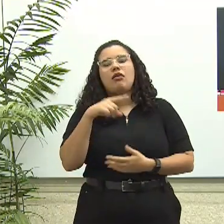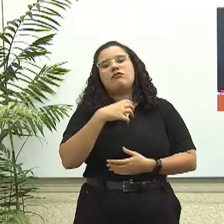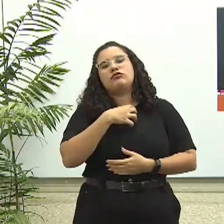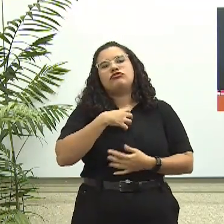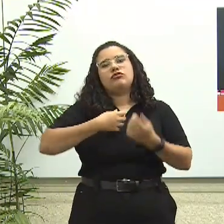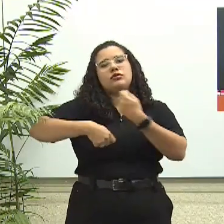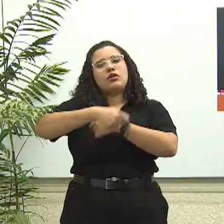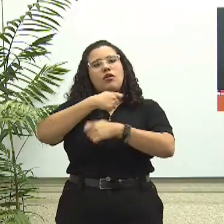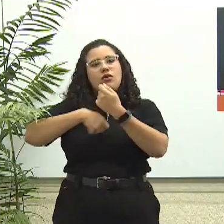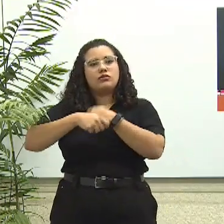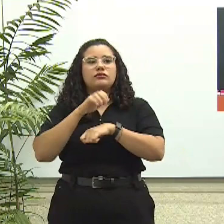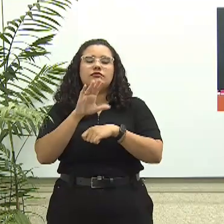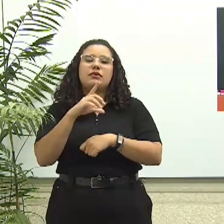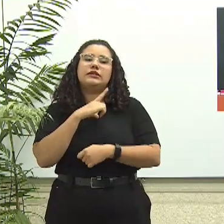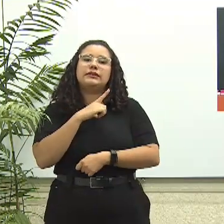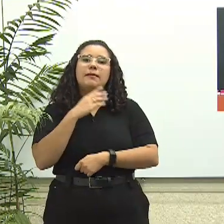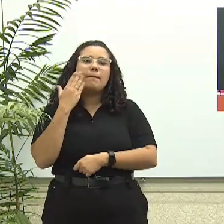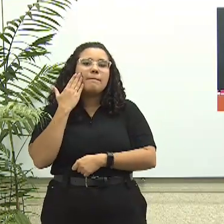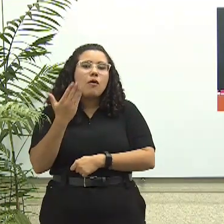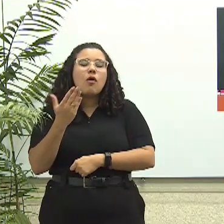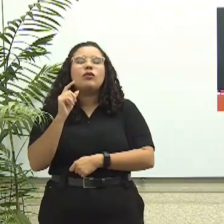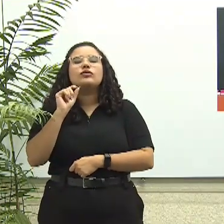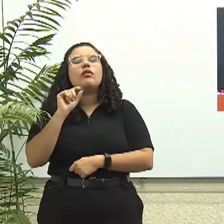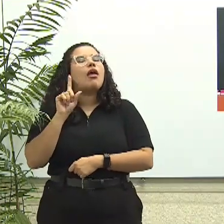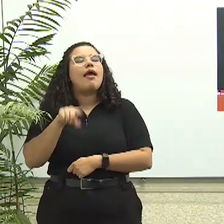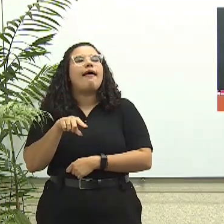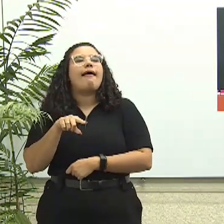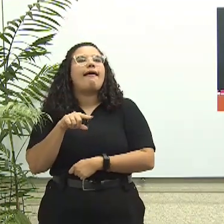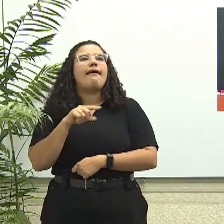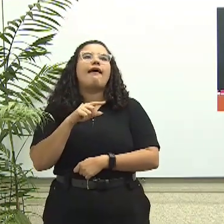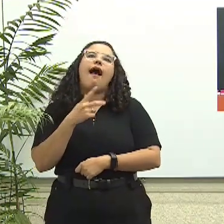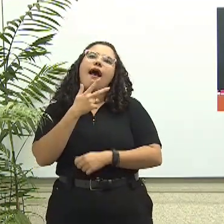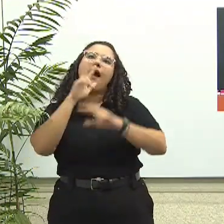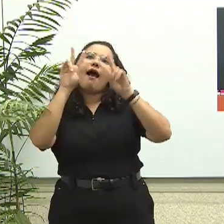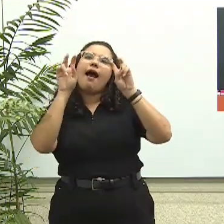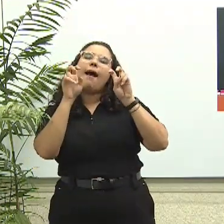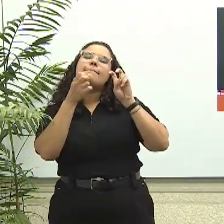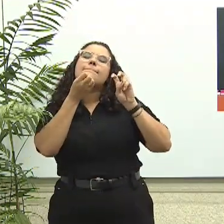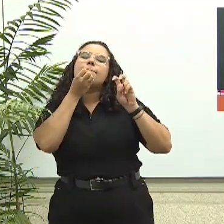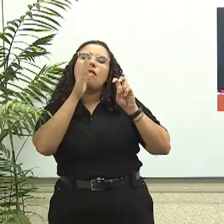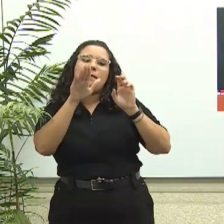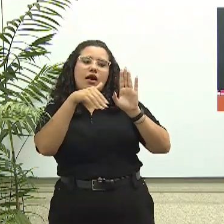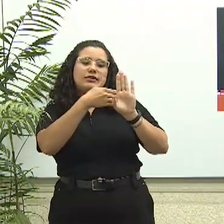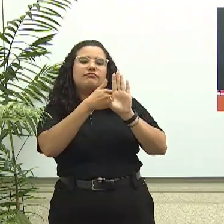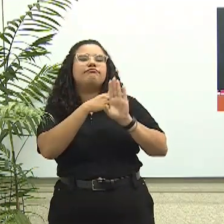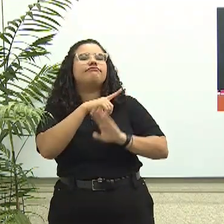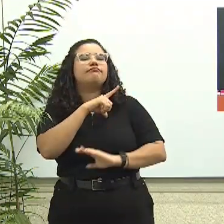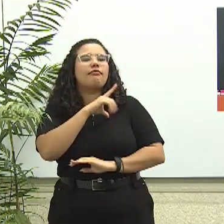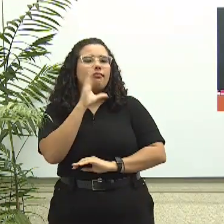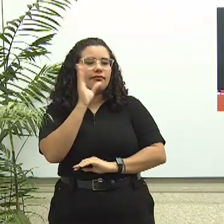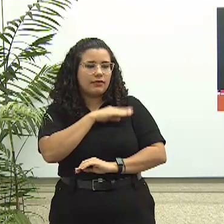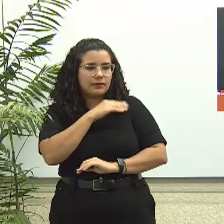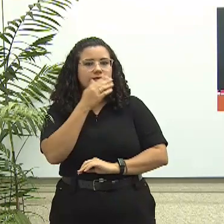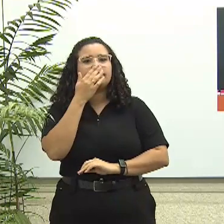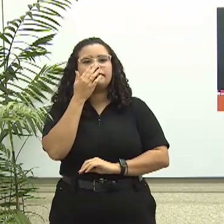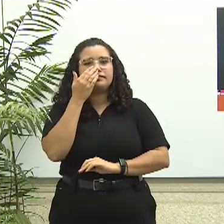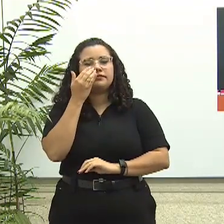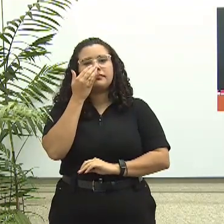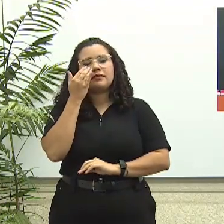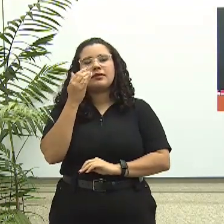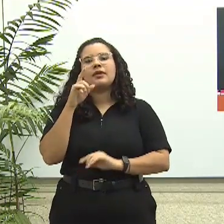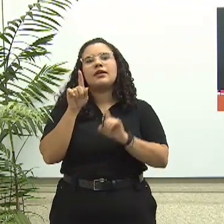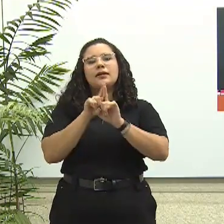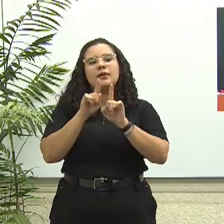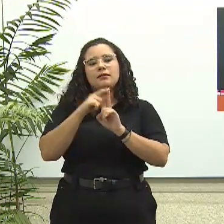negócio mas que aparece como se fosse algo benevolente né E isso implica e e para nós a ideia do fardo do